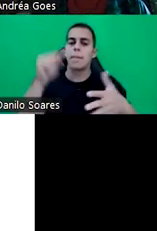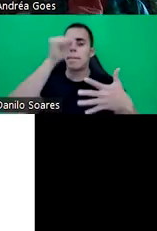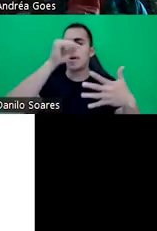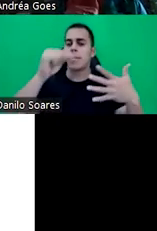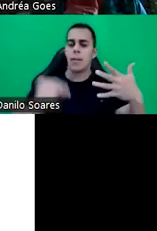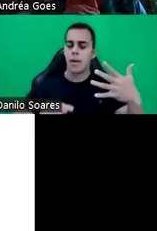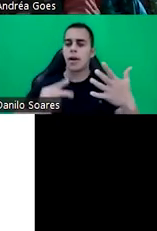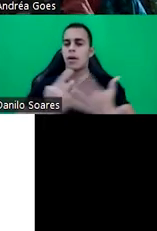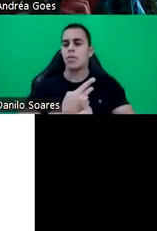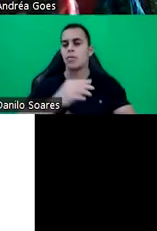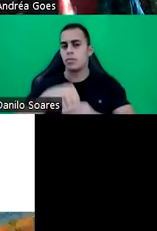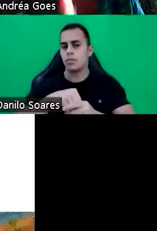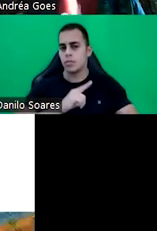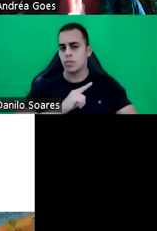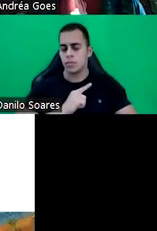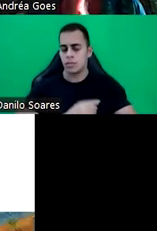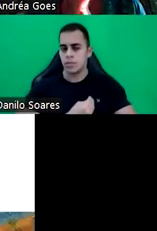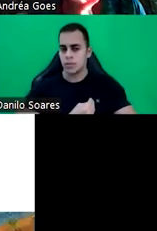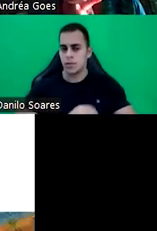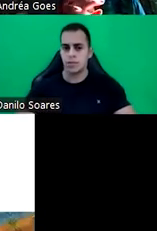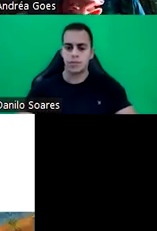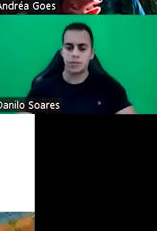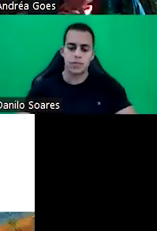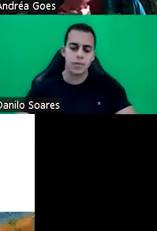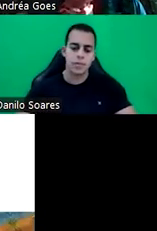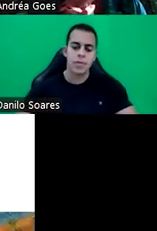micro-organismos. Pode passar, por favor?